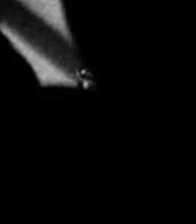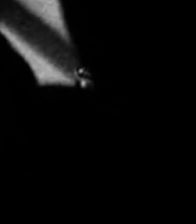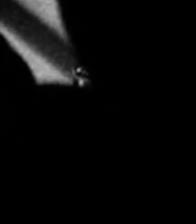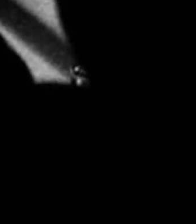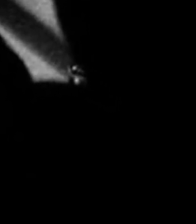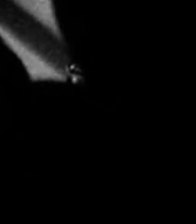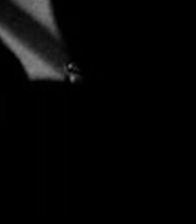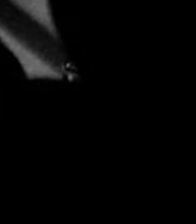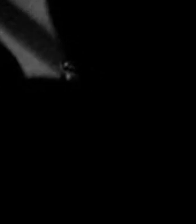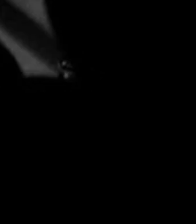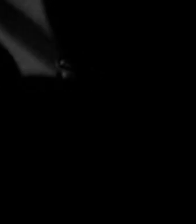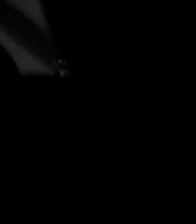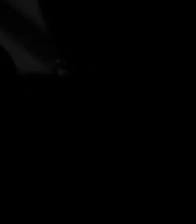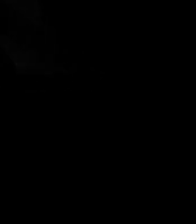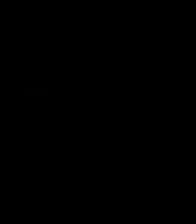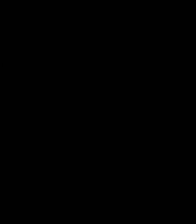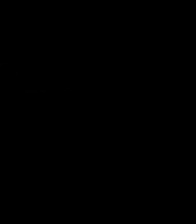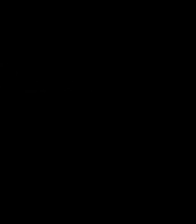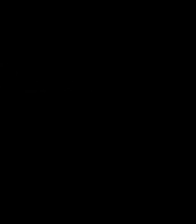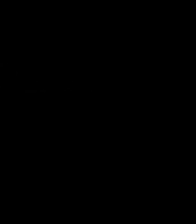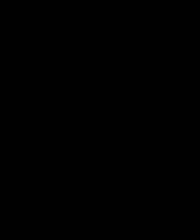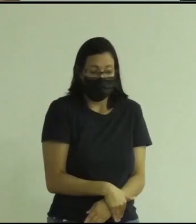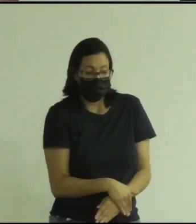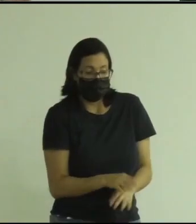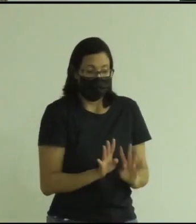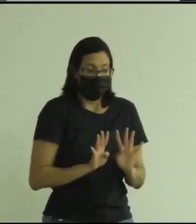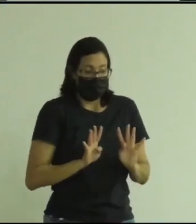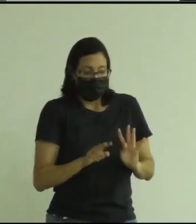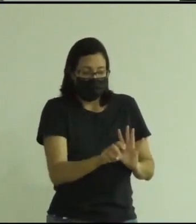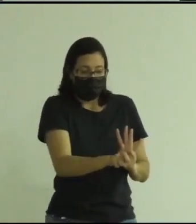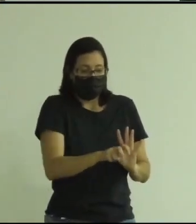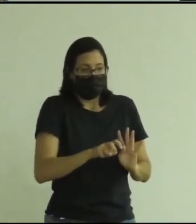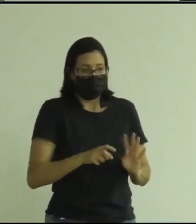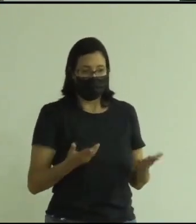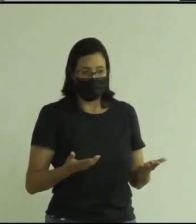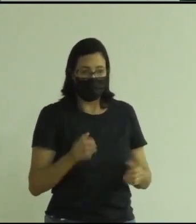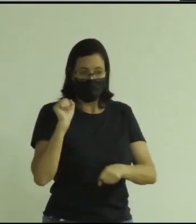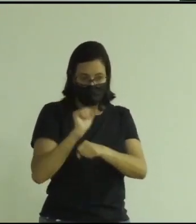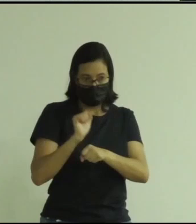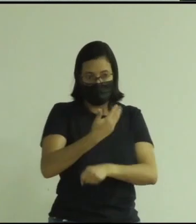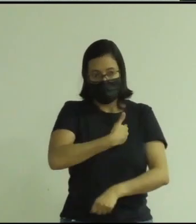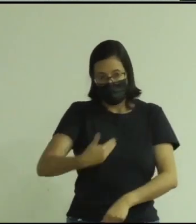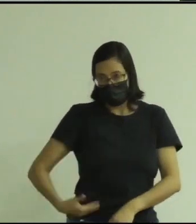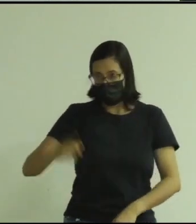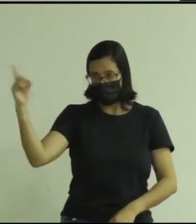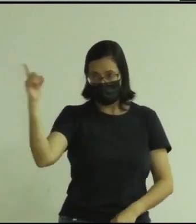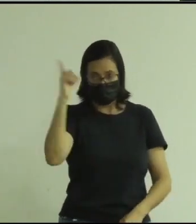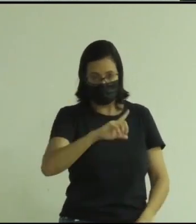distrito de Talhado, bem perto de Rio Preto. A gente precisa mudar o dia a dia. A gente vai esperar o quê? Um político, um regulamento, um